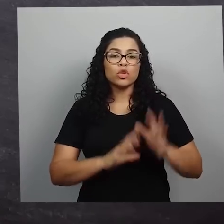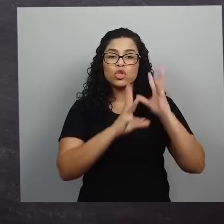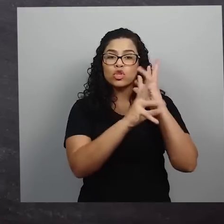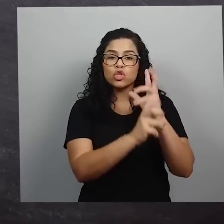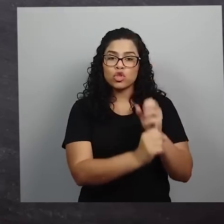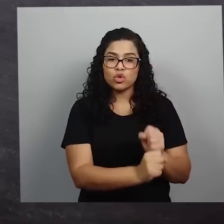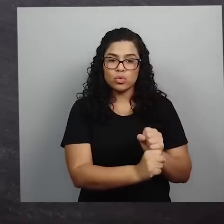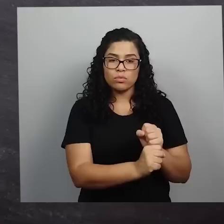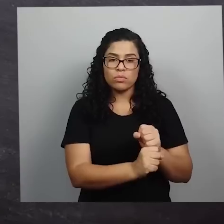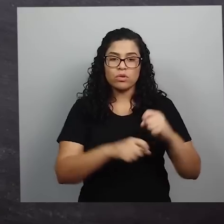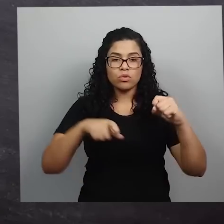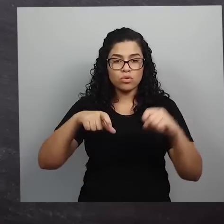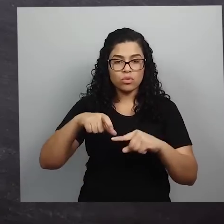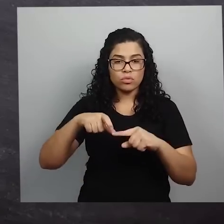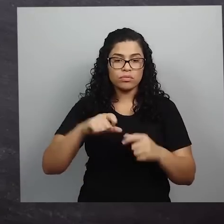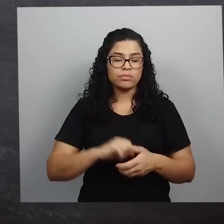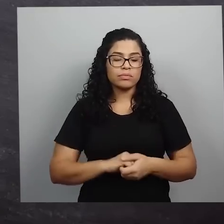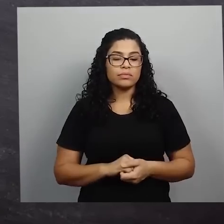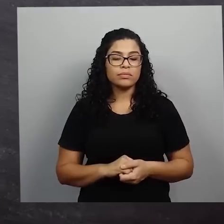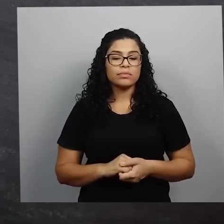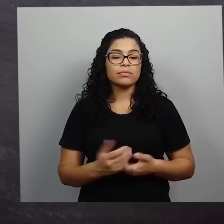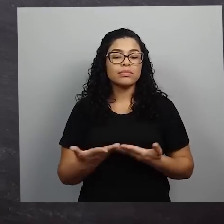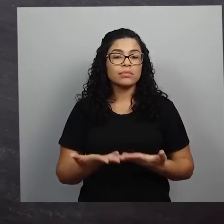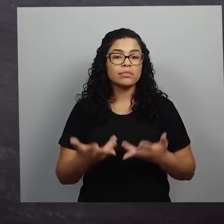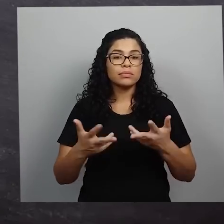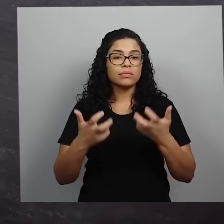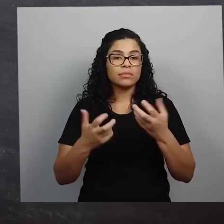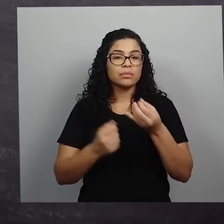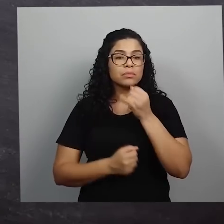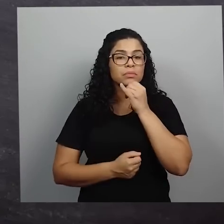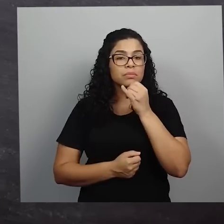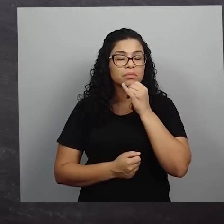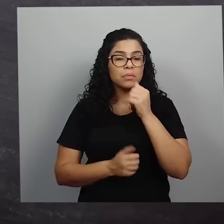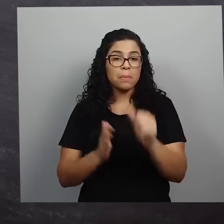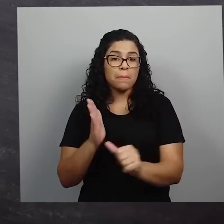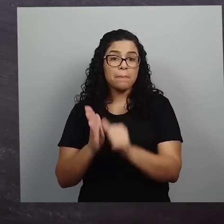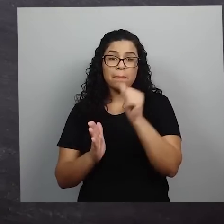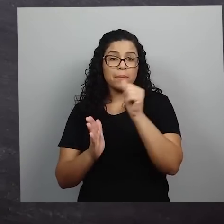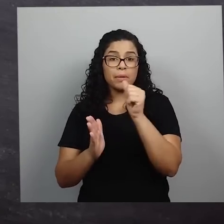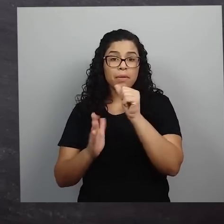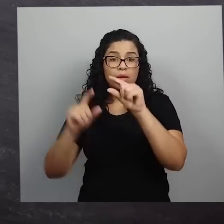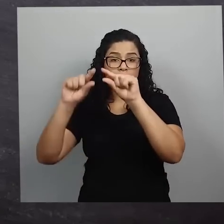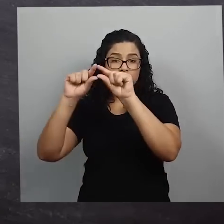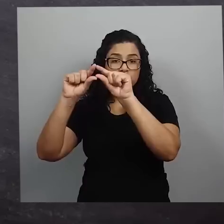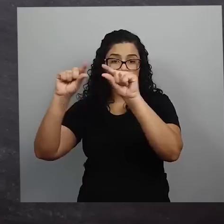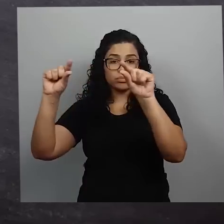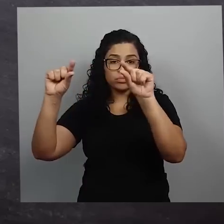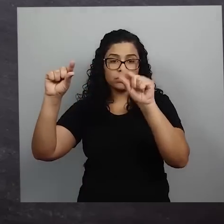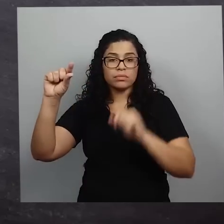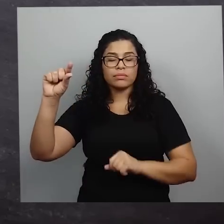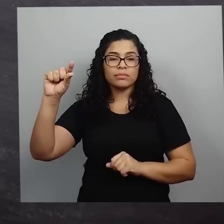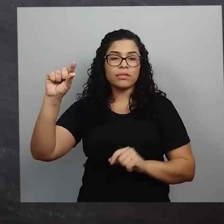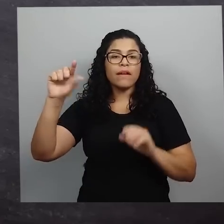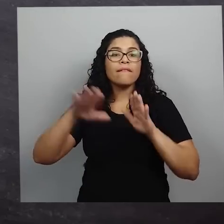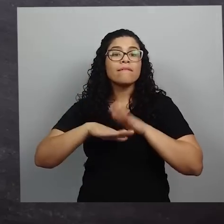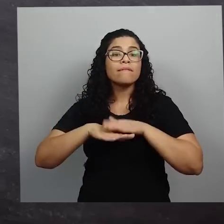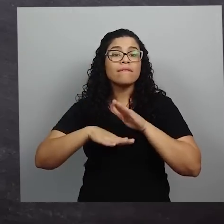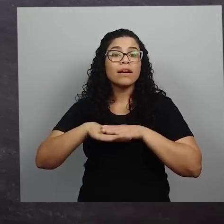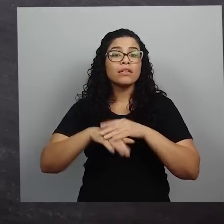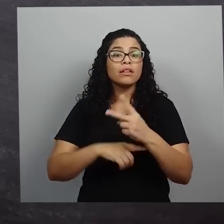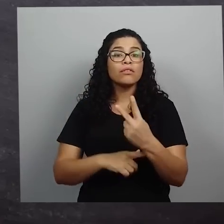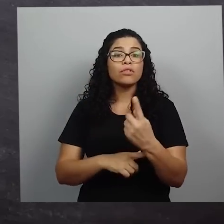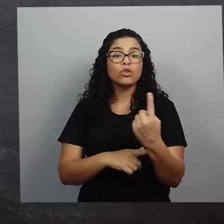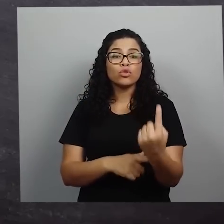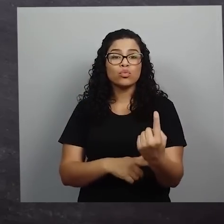gols. Então, nós vamos ver aqui, por exemplo, o Atlético, que está na primeira posição, ele fez